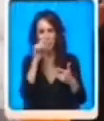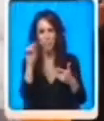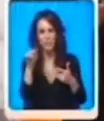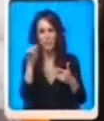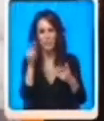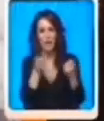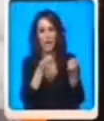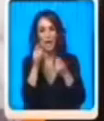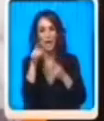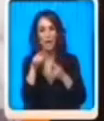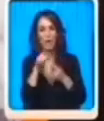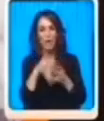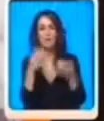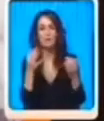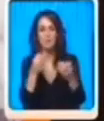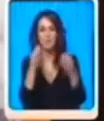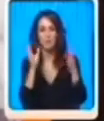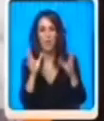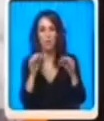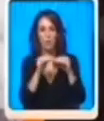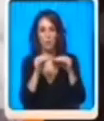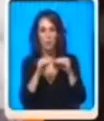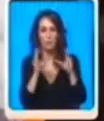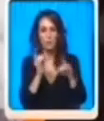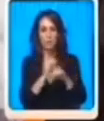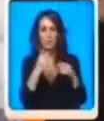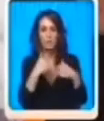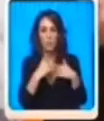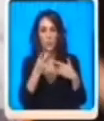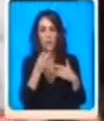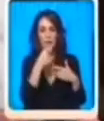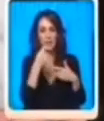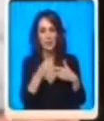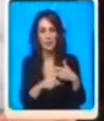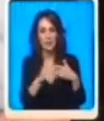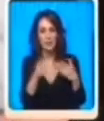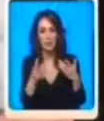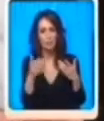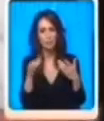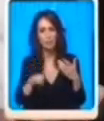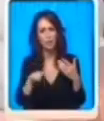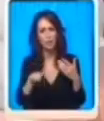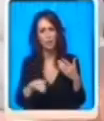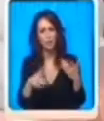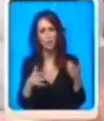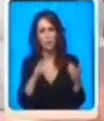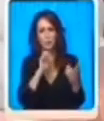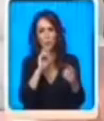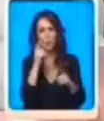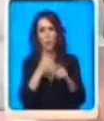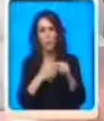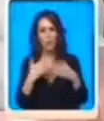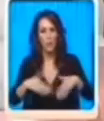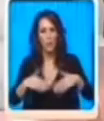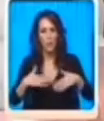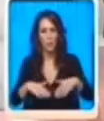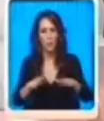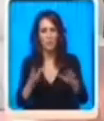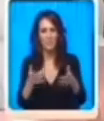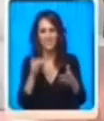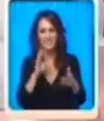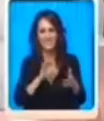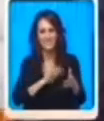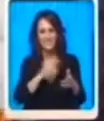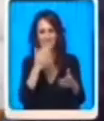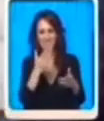ir à loja dela. Sim. Porque eu tenho um netinho assim pequenino, para a gente ir lá comprar umas copinhas. A senhora tem